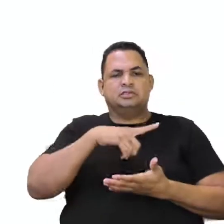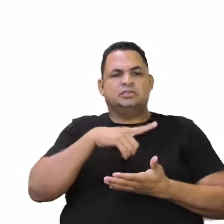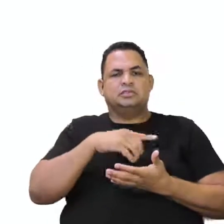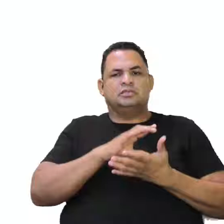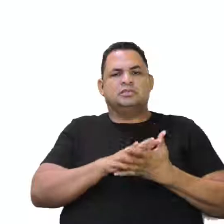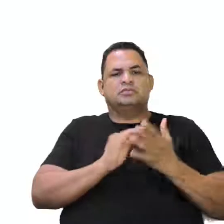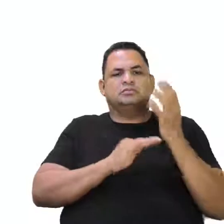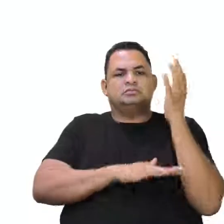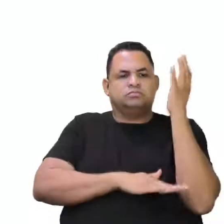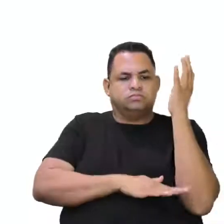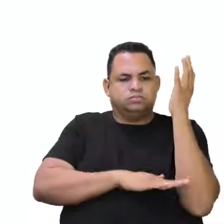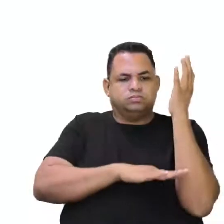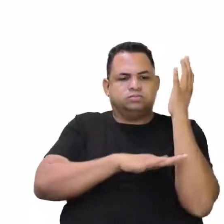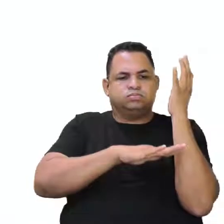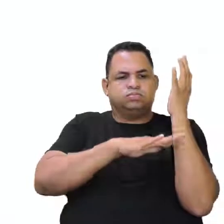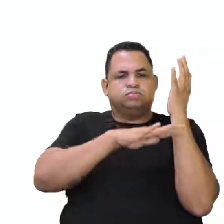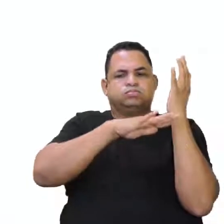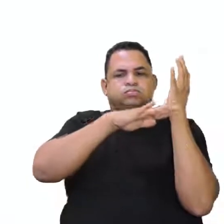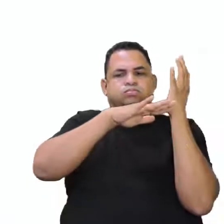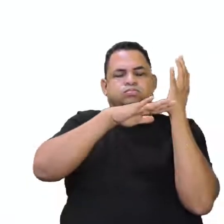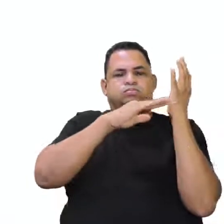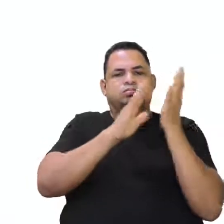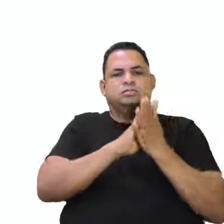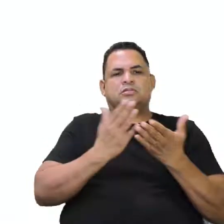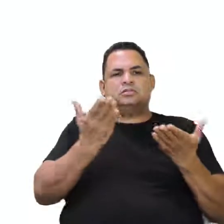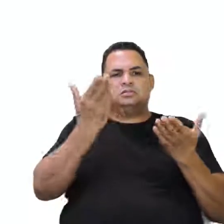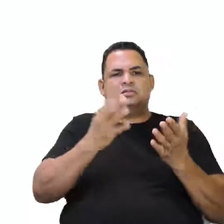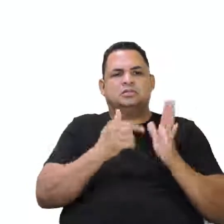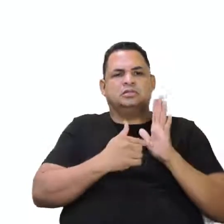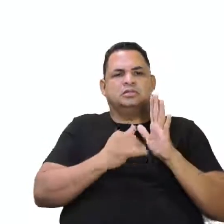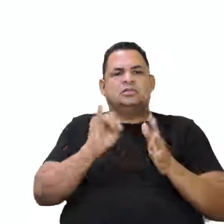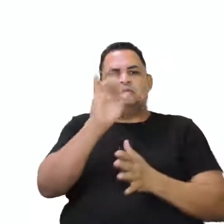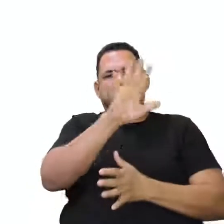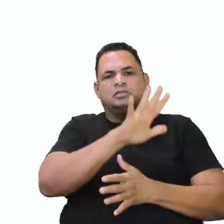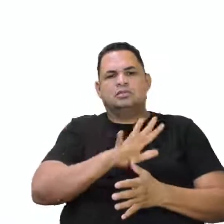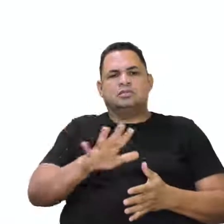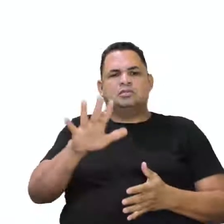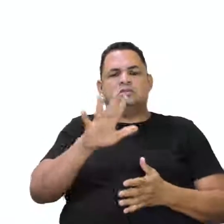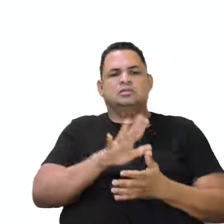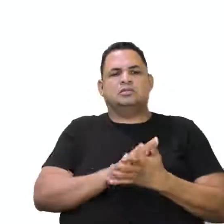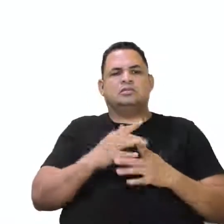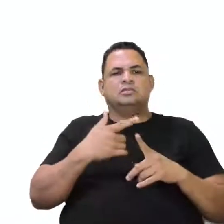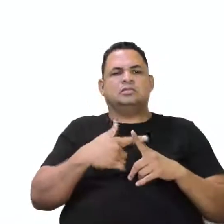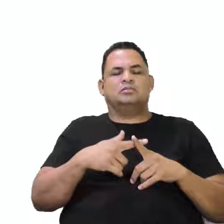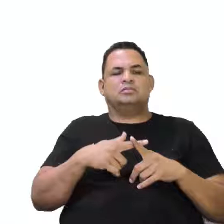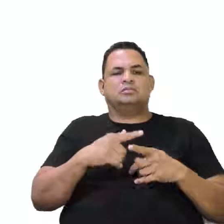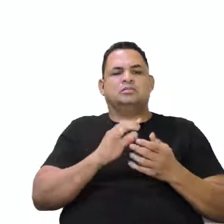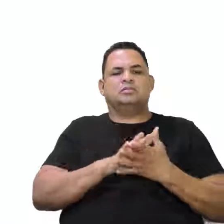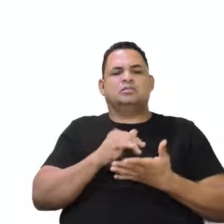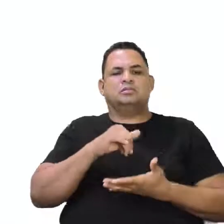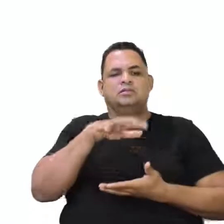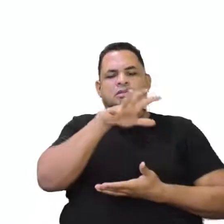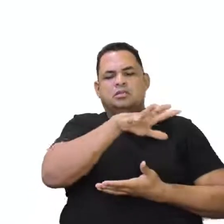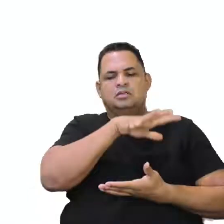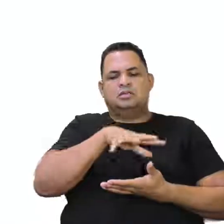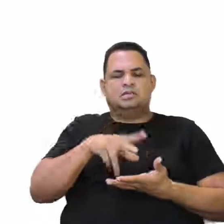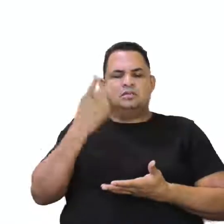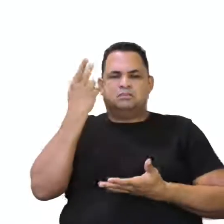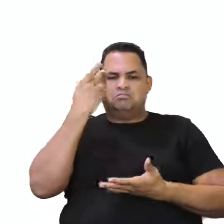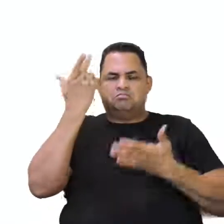o efeito das alagações. E aí deixa eu mostrar uma imagem aqui para vocês. Esse é um problema muito comum nas nossas